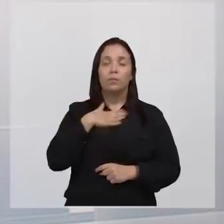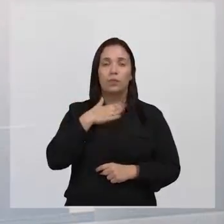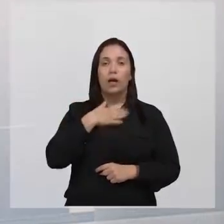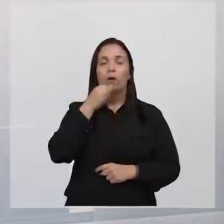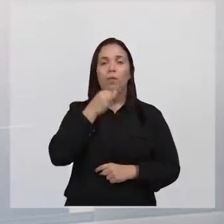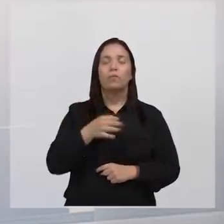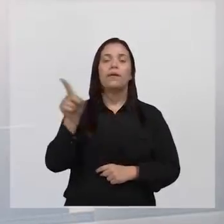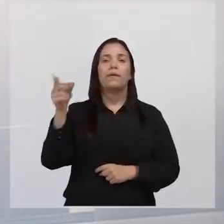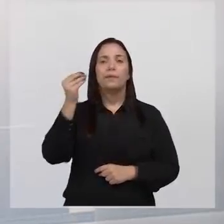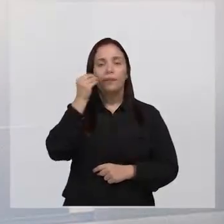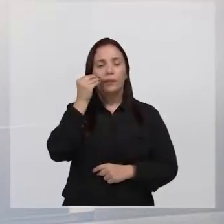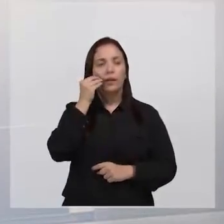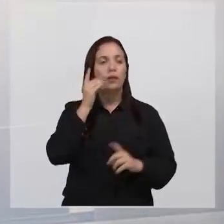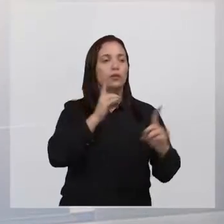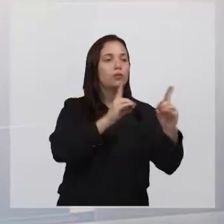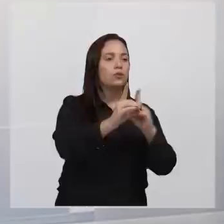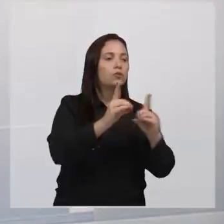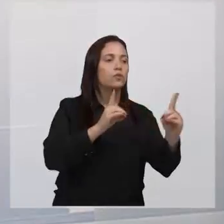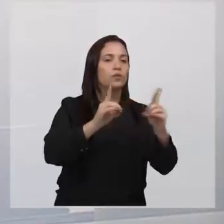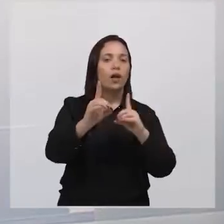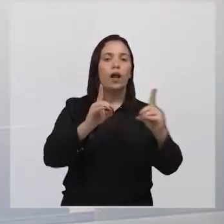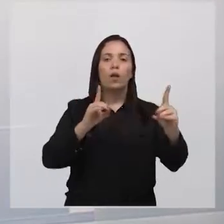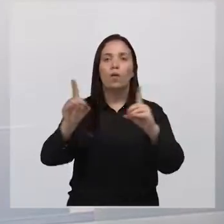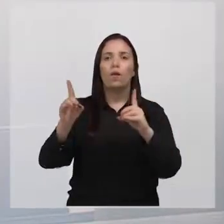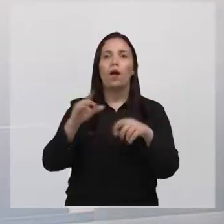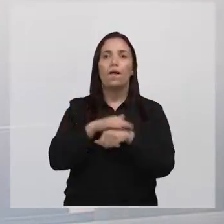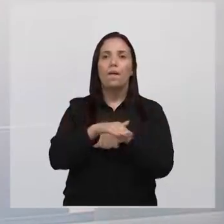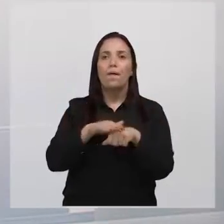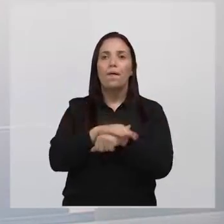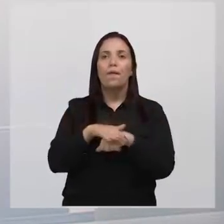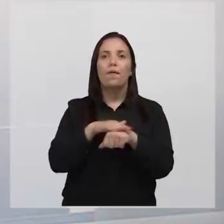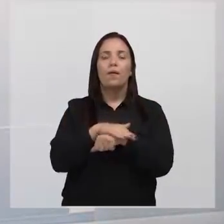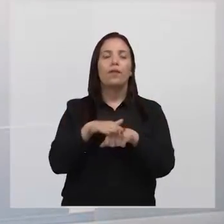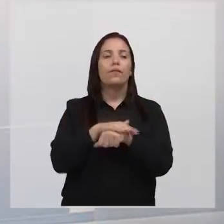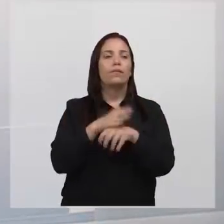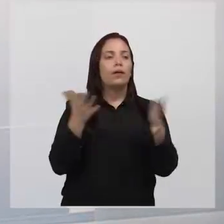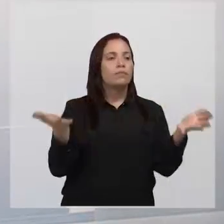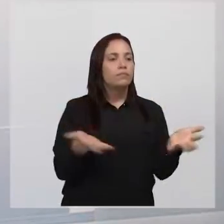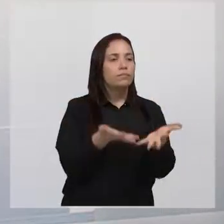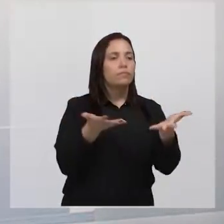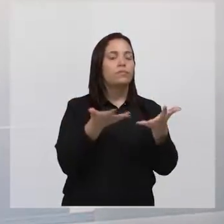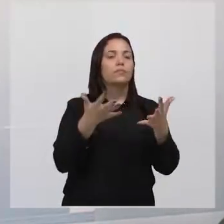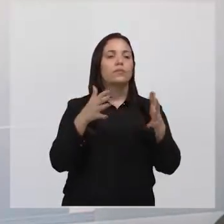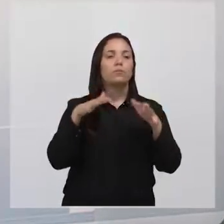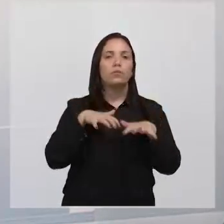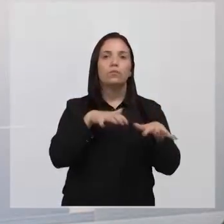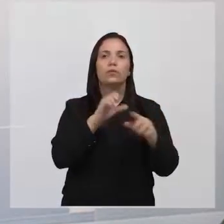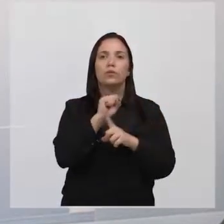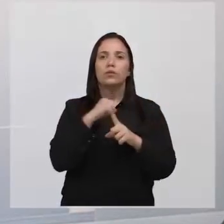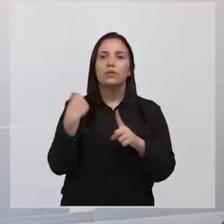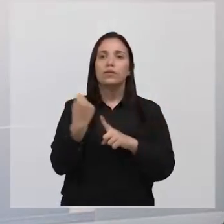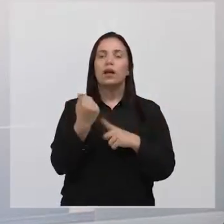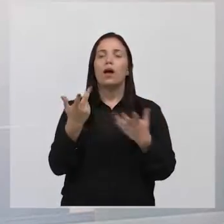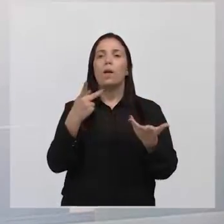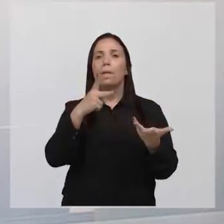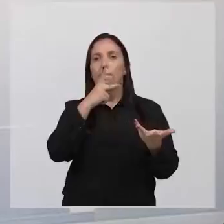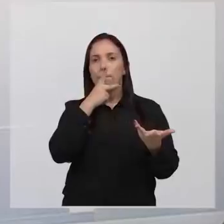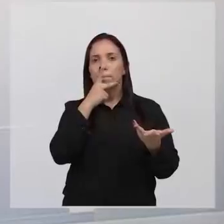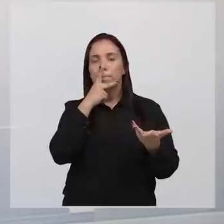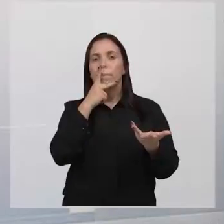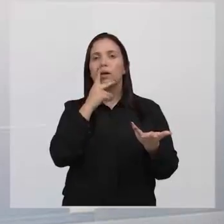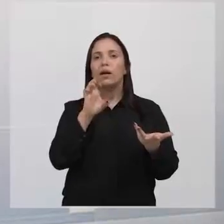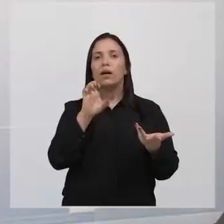tentado dialogar com todos os setores produtivos da sociedade, com os movimentos sociais, com os próprios partidos de